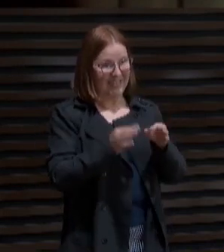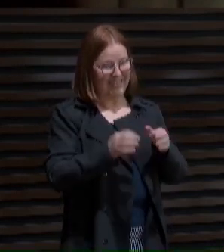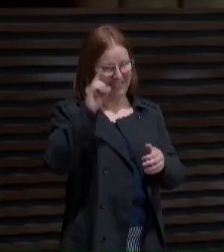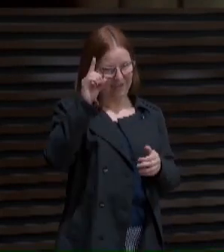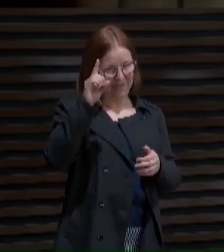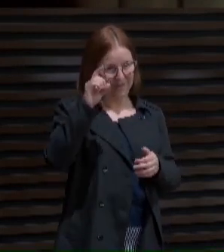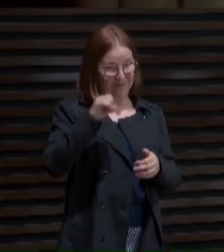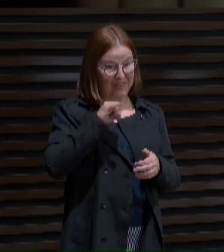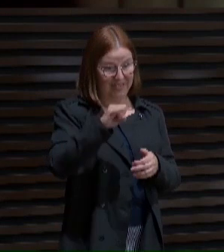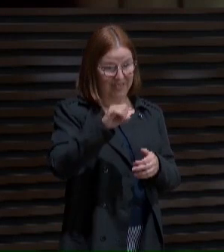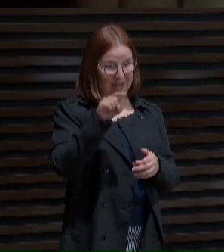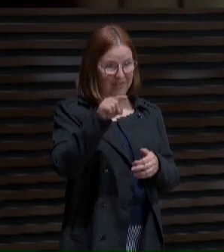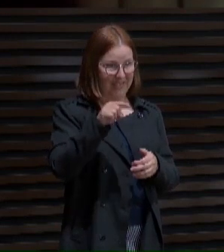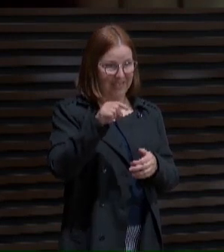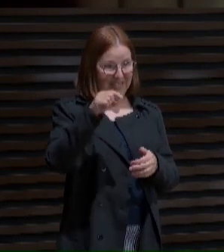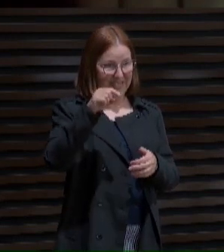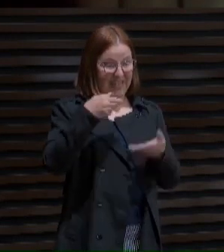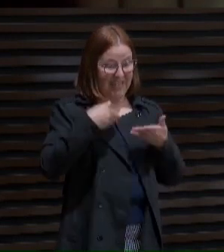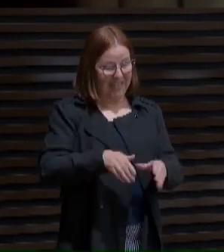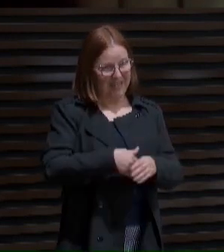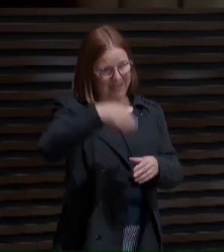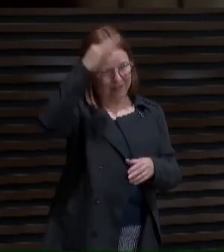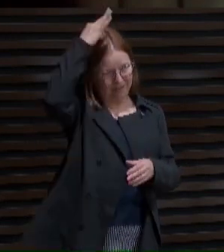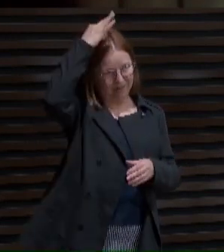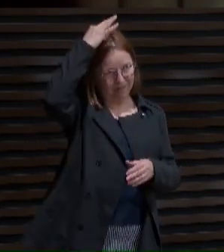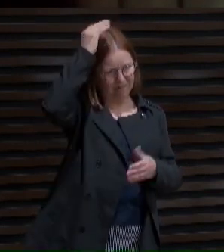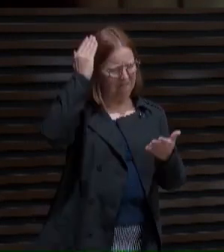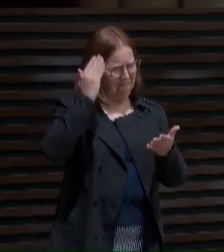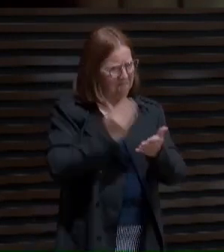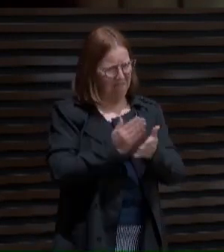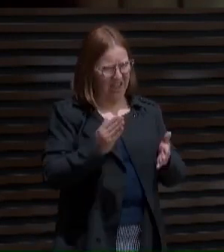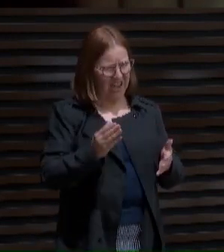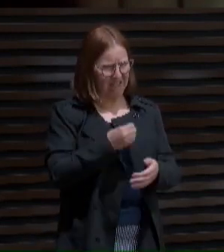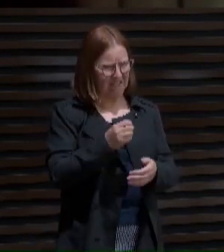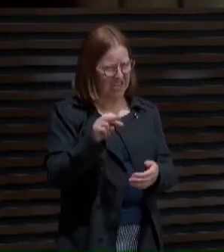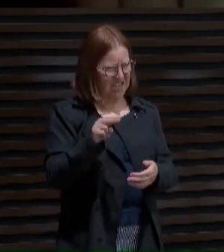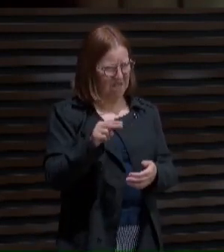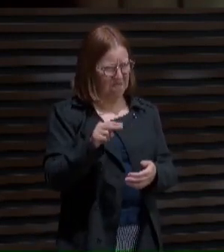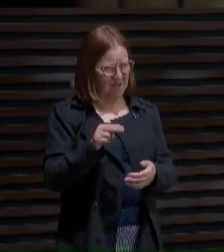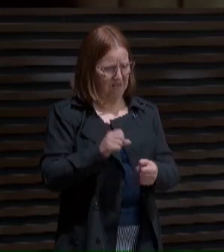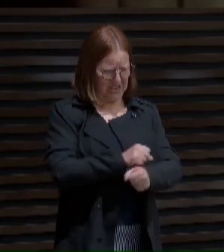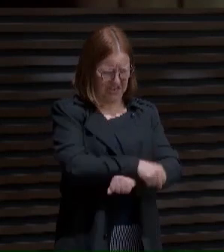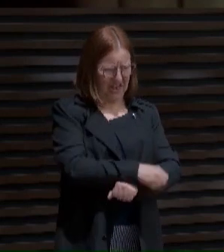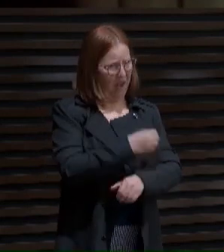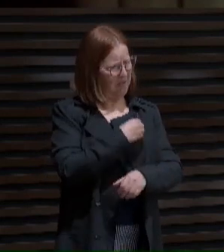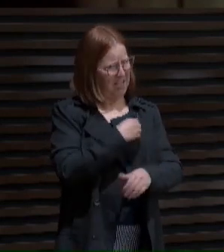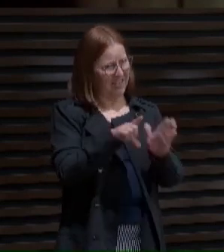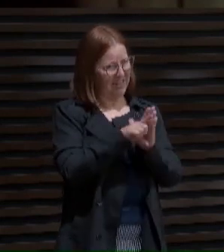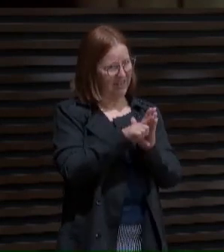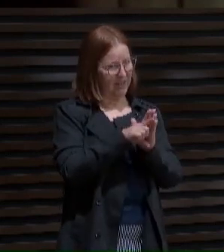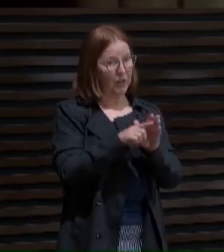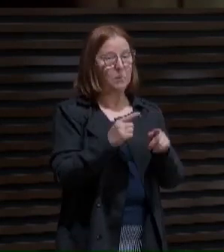Se você é um nascido de novo, pare então de viver como um escravo do pecado e da lei, porque tem muito